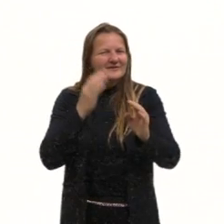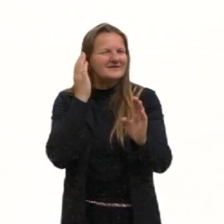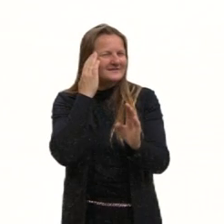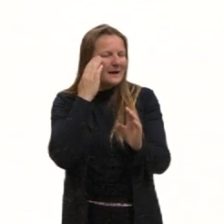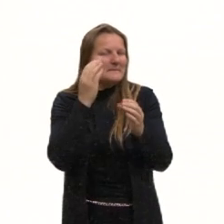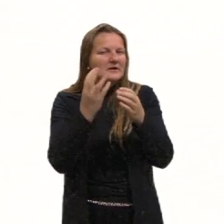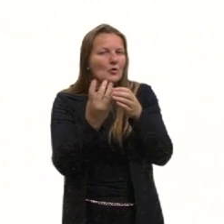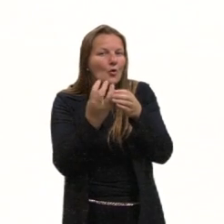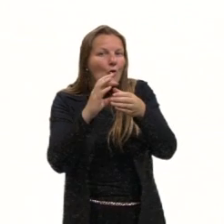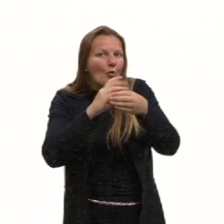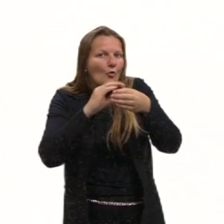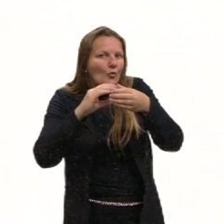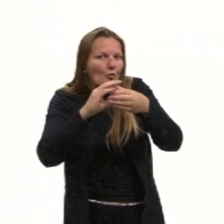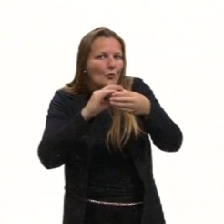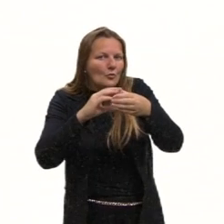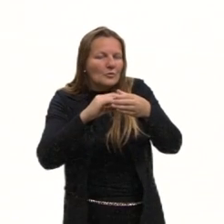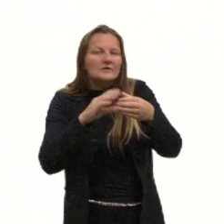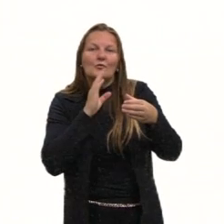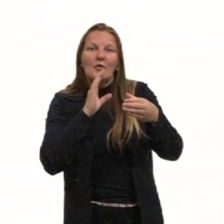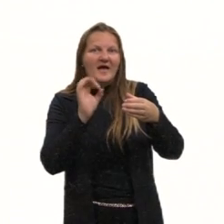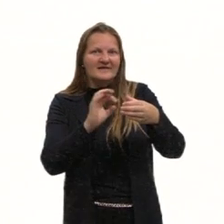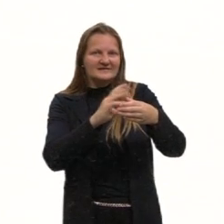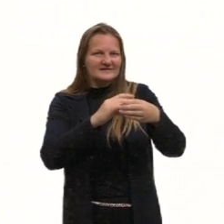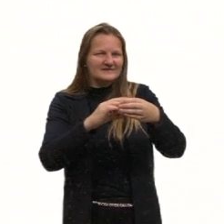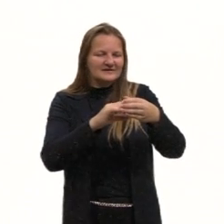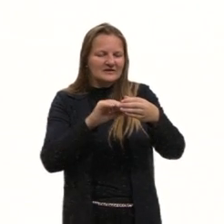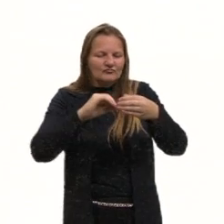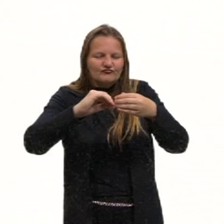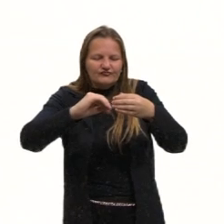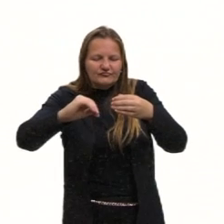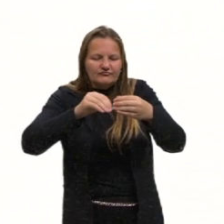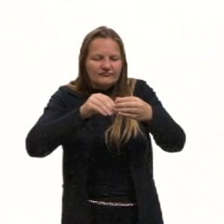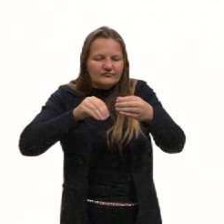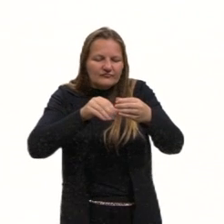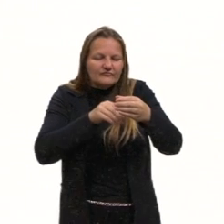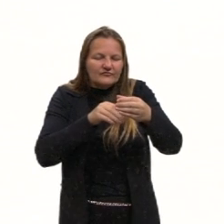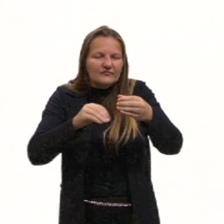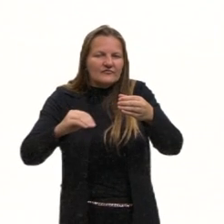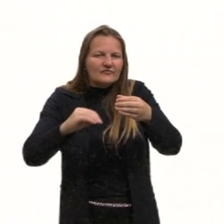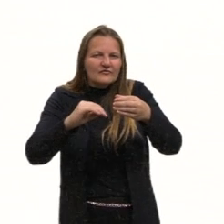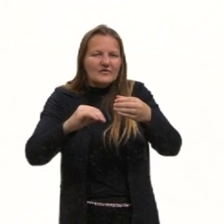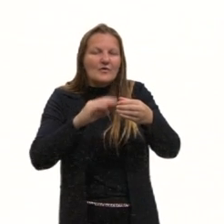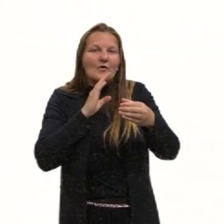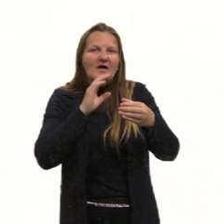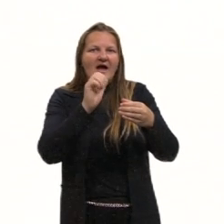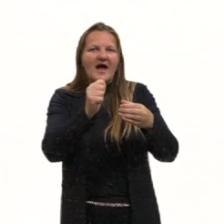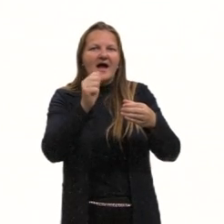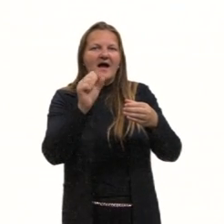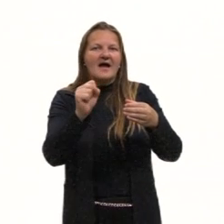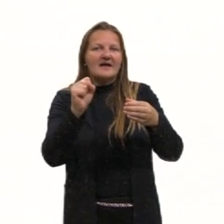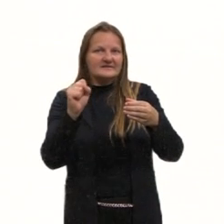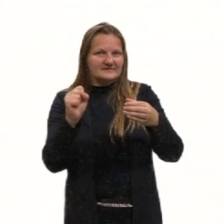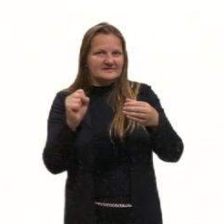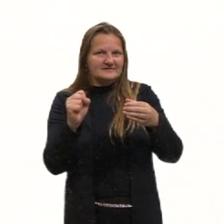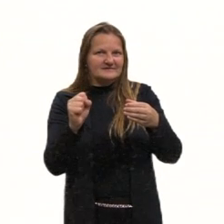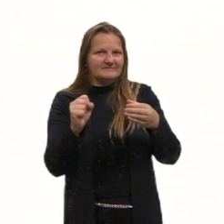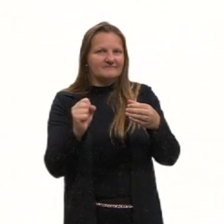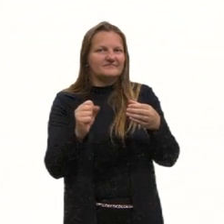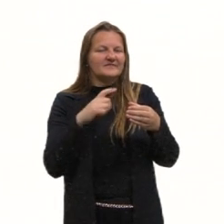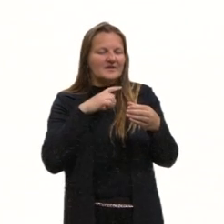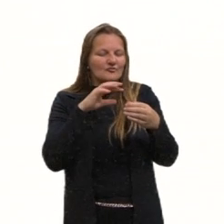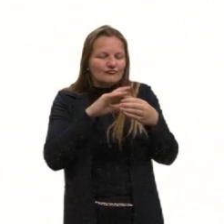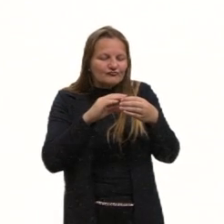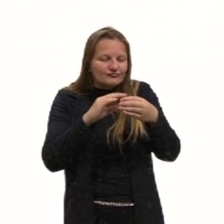a concentração de uma solução que eu não conheço ou seja eu não conheço a concentração do ácido acetilsalicílico ali presente